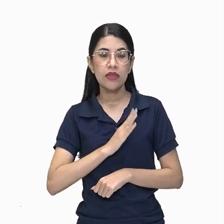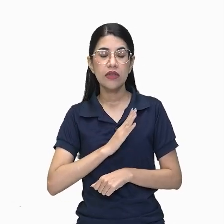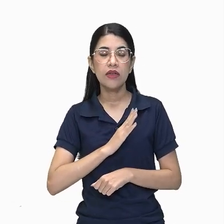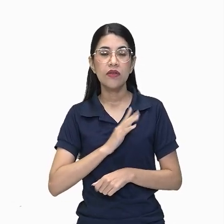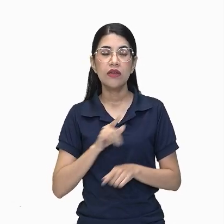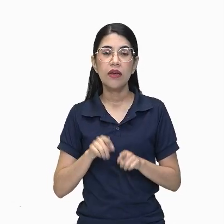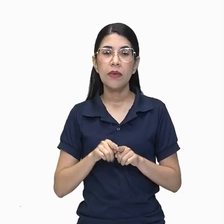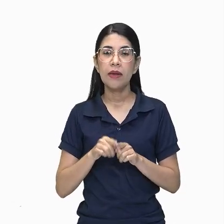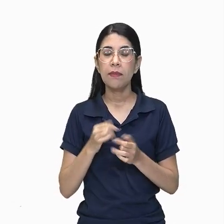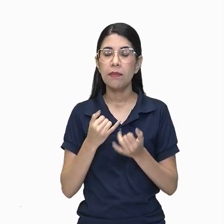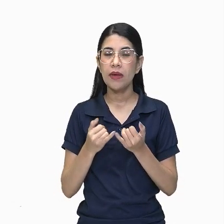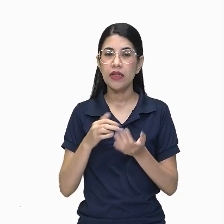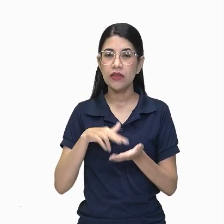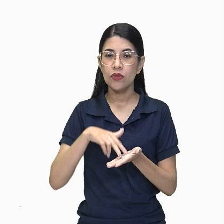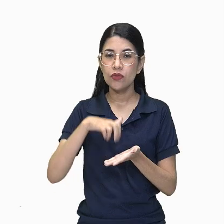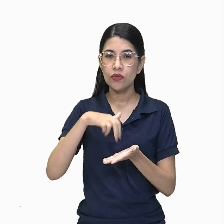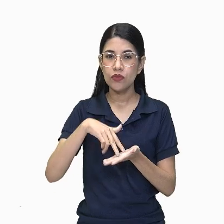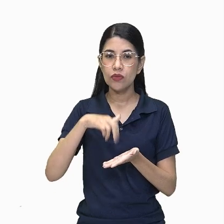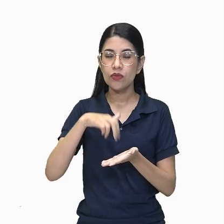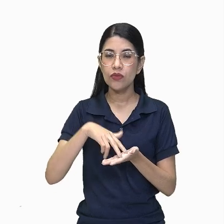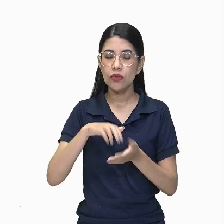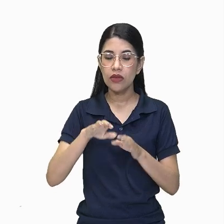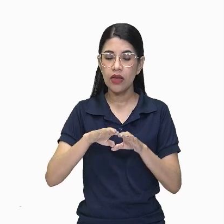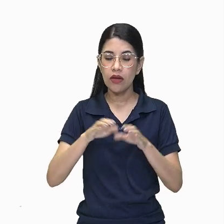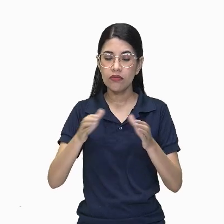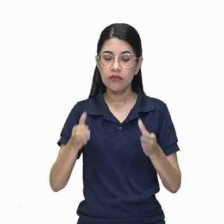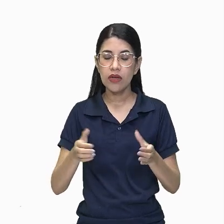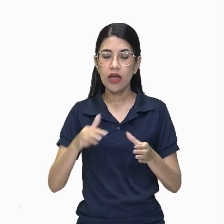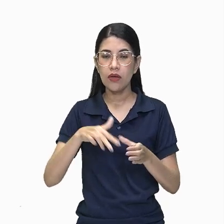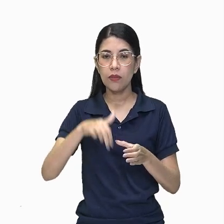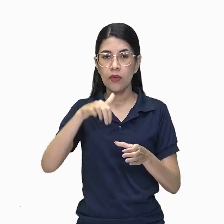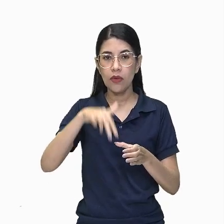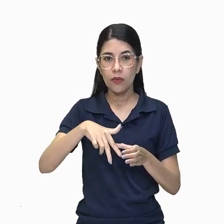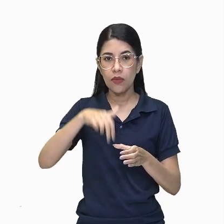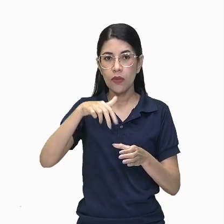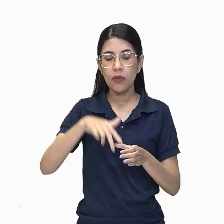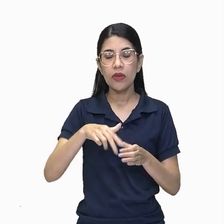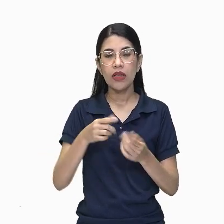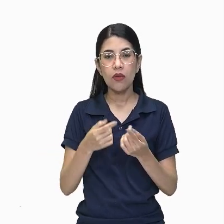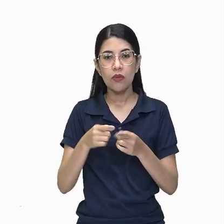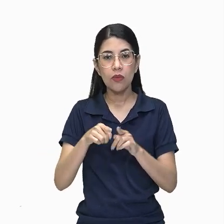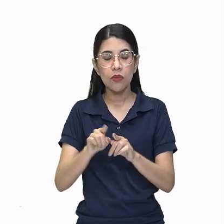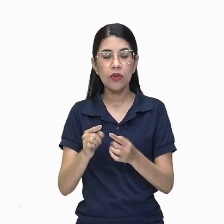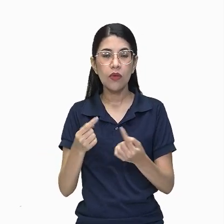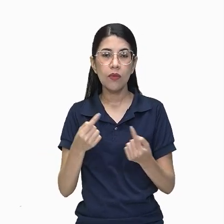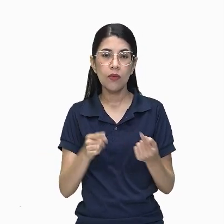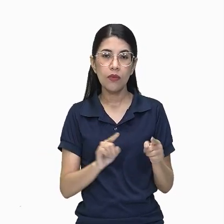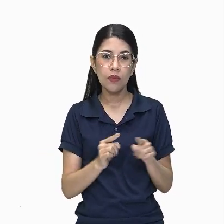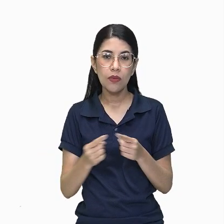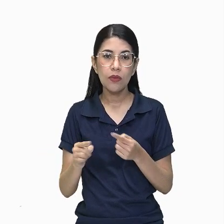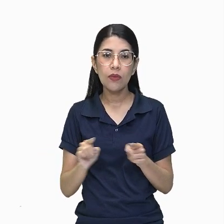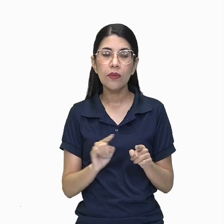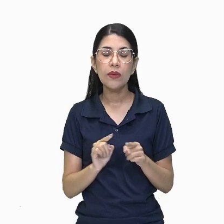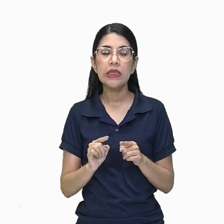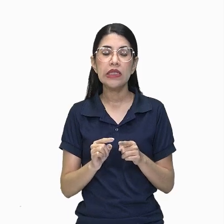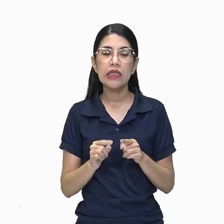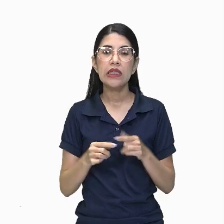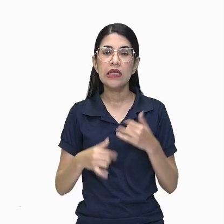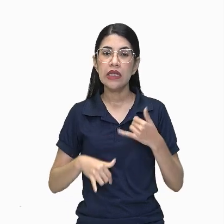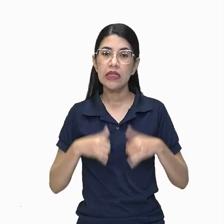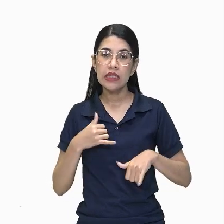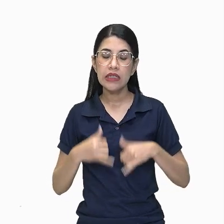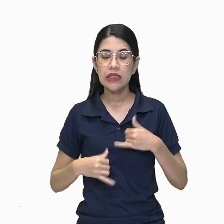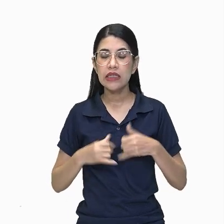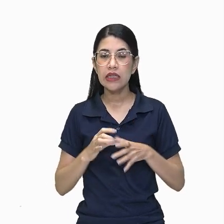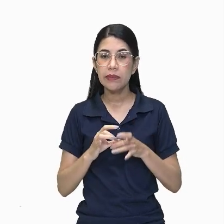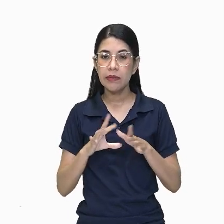mini trampolim com movimentos sincronizados na música, gerando muita energia, conexão, diversão. E este treino tem a